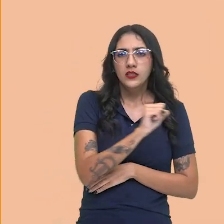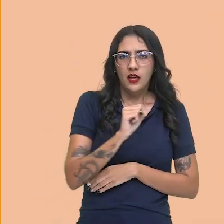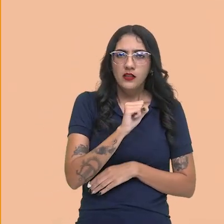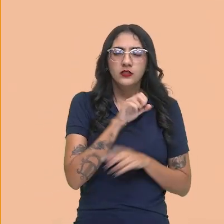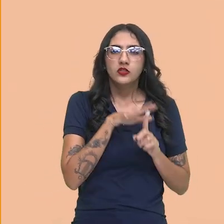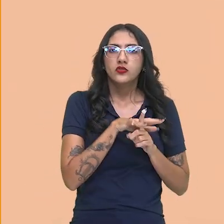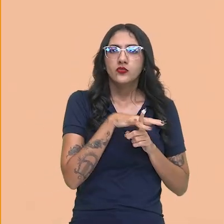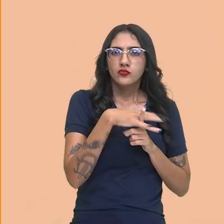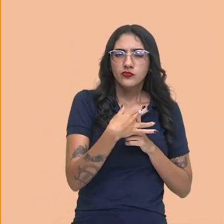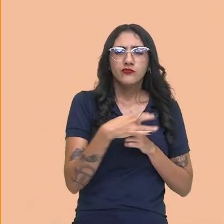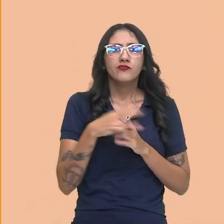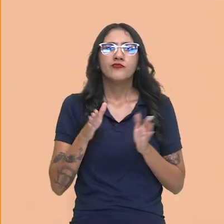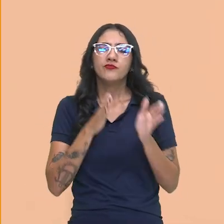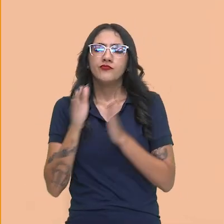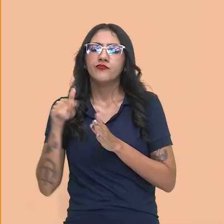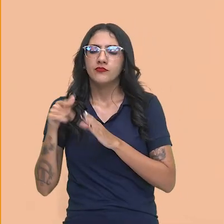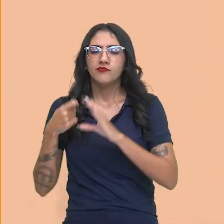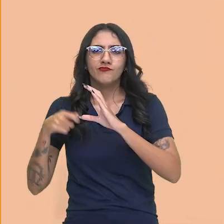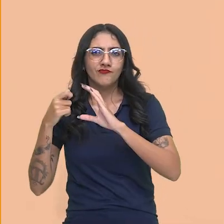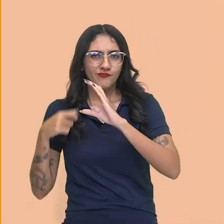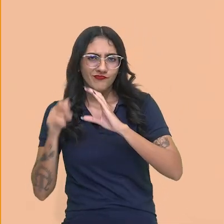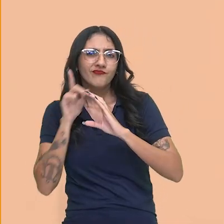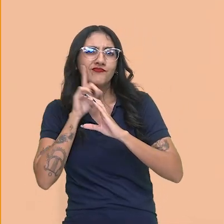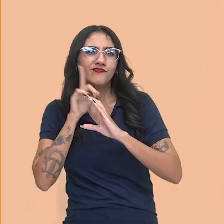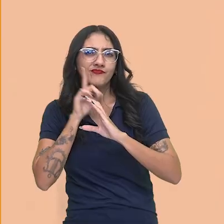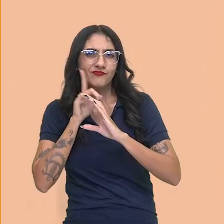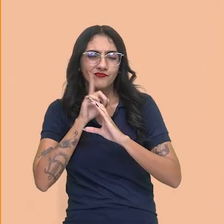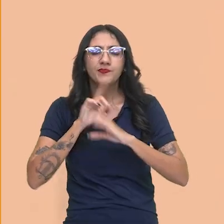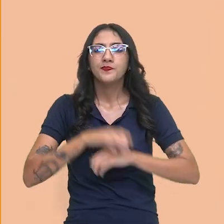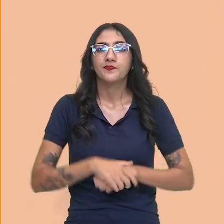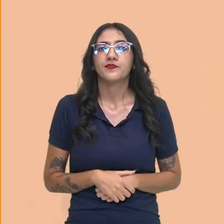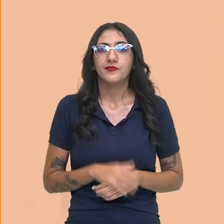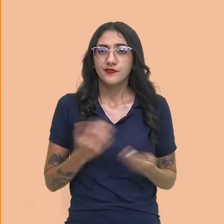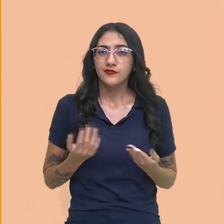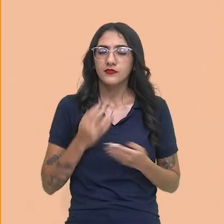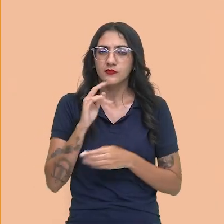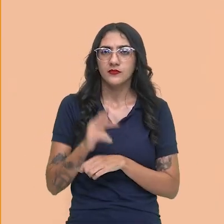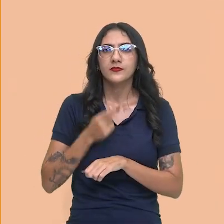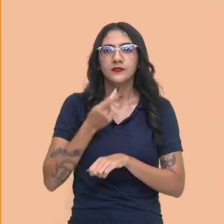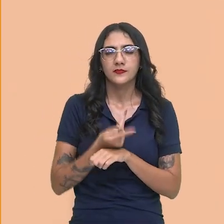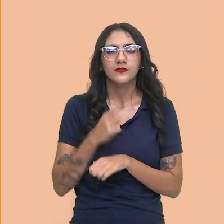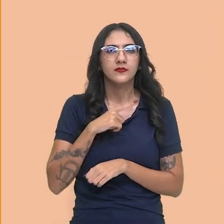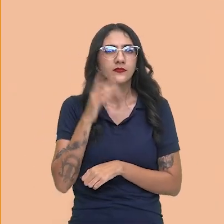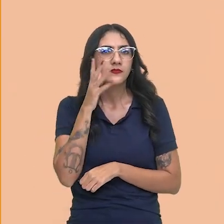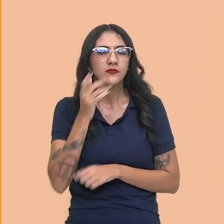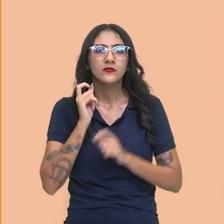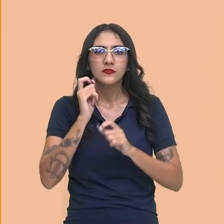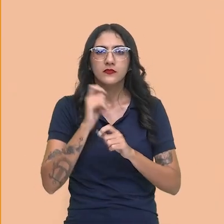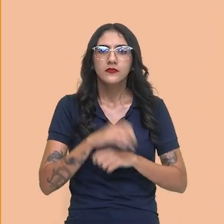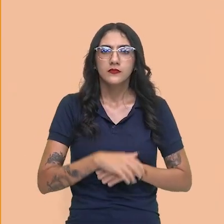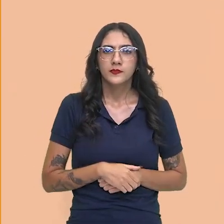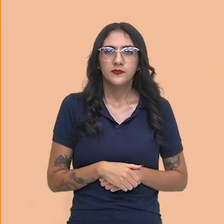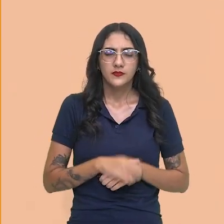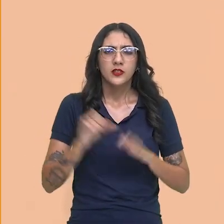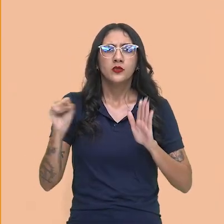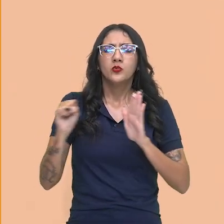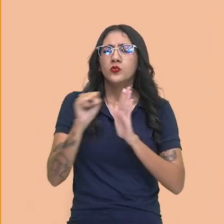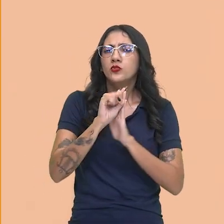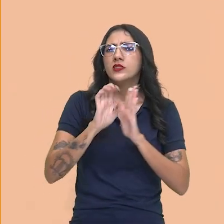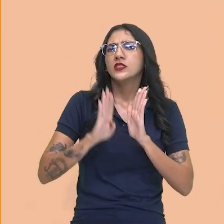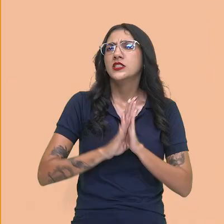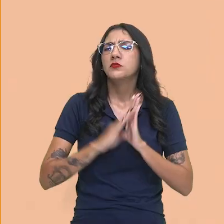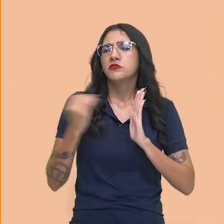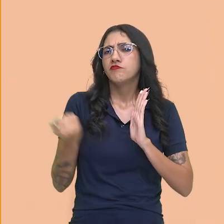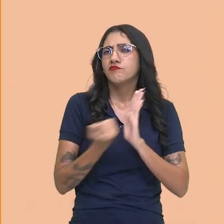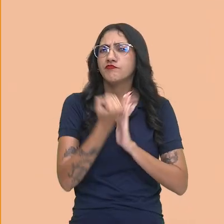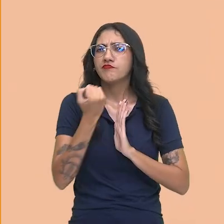bloco socialista e Estados Unidos no bloco capitalista. E a partir do momento em que há a derrubada do símbolo, né, da